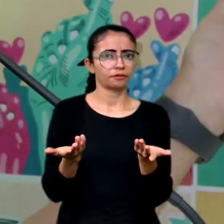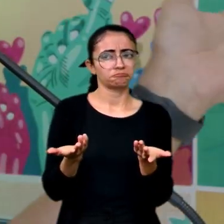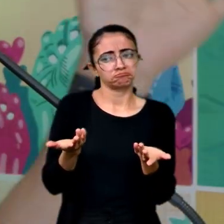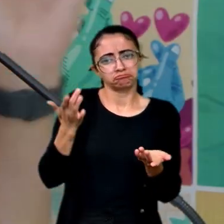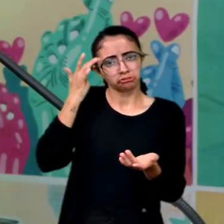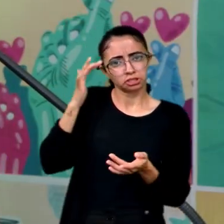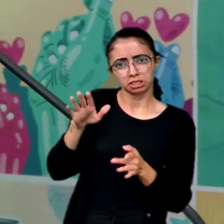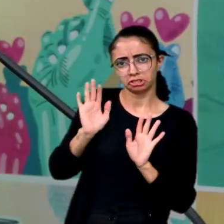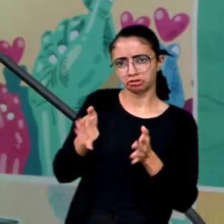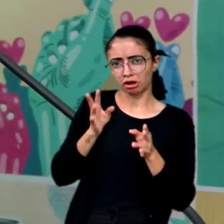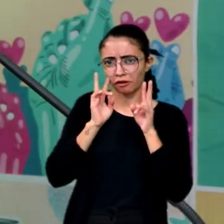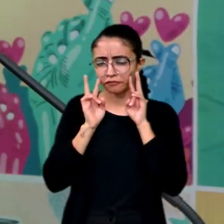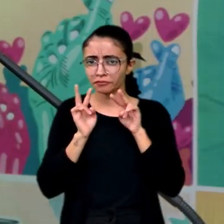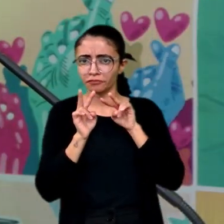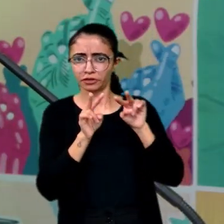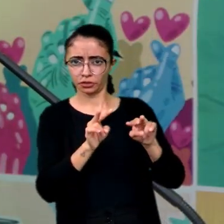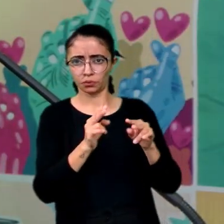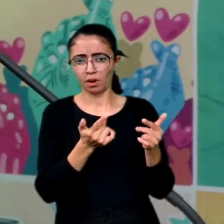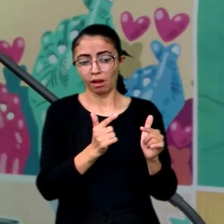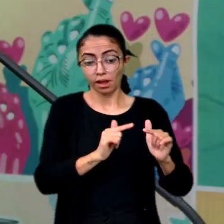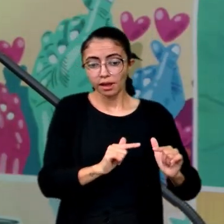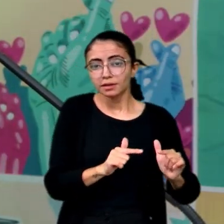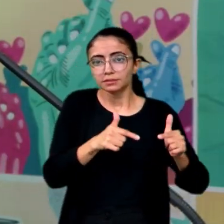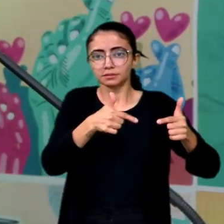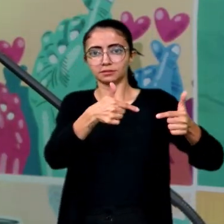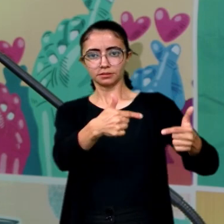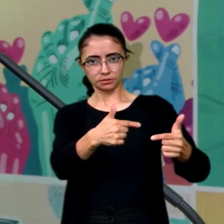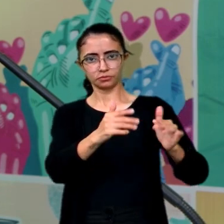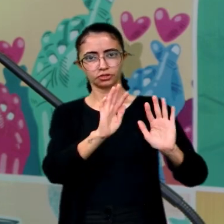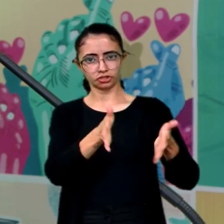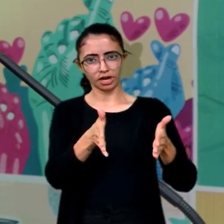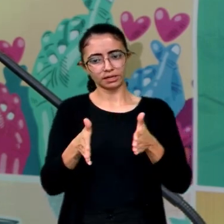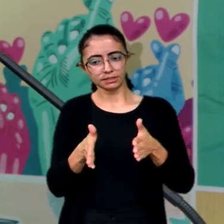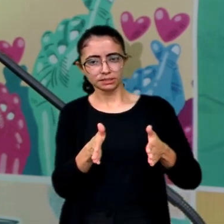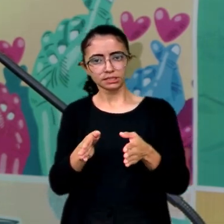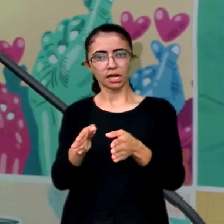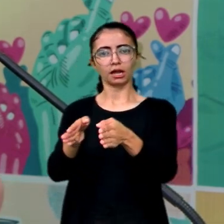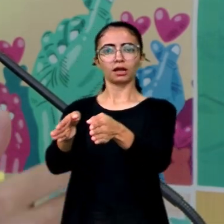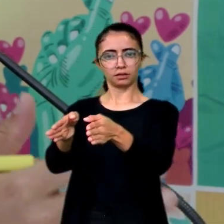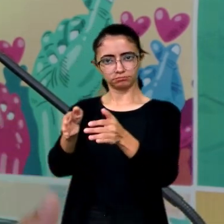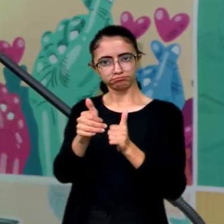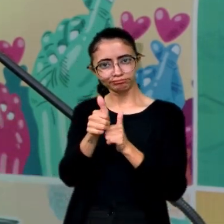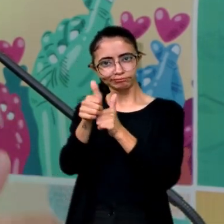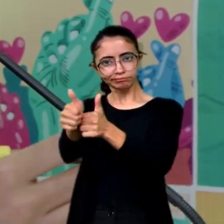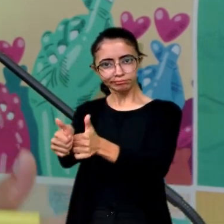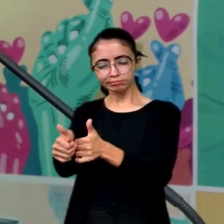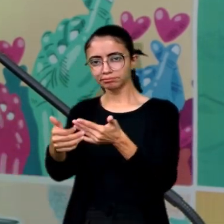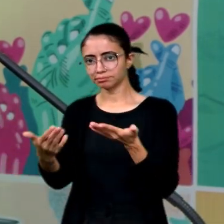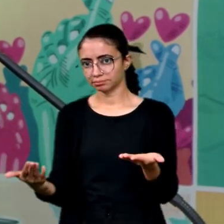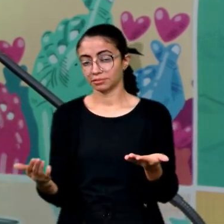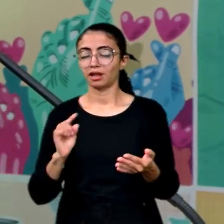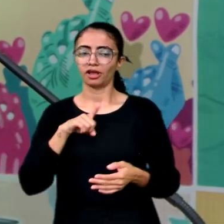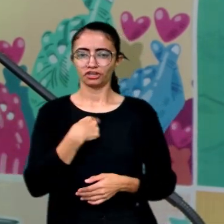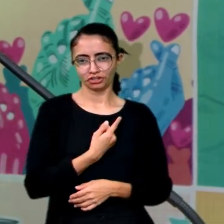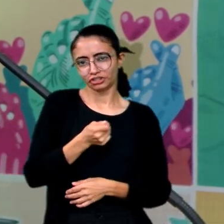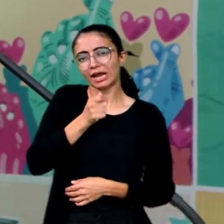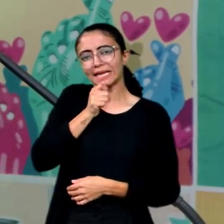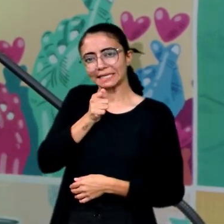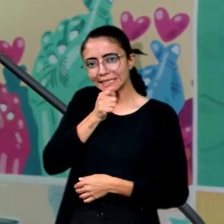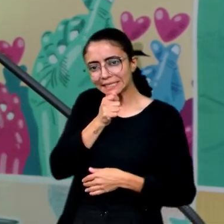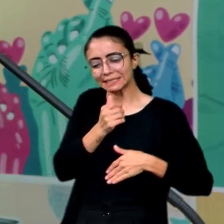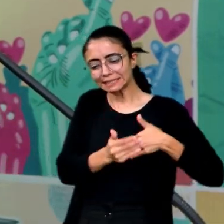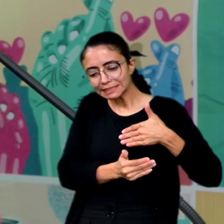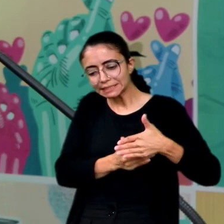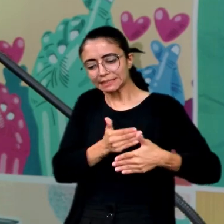deu conta, tem algumas ações que já vão caminhando nesse sentido. A gente ainda está, né, engatinhando, mas